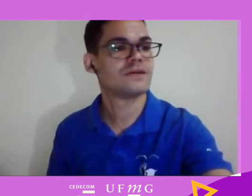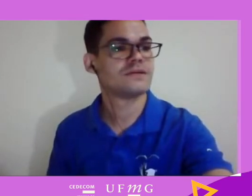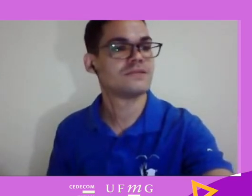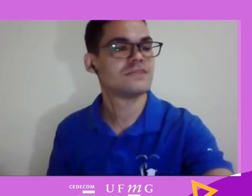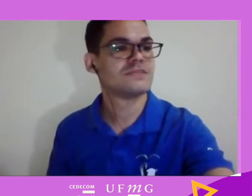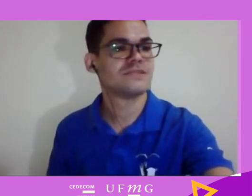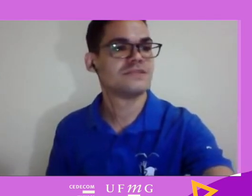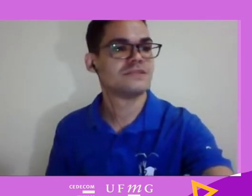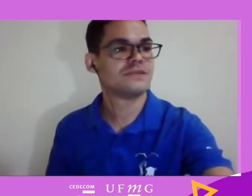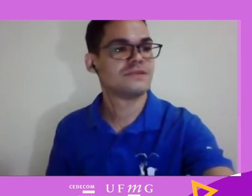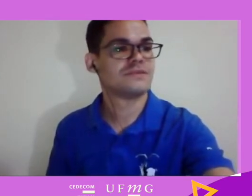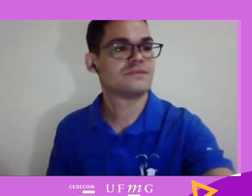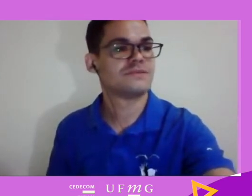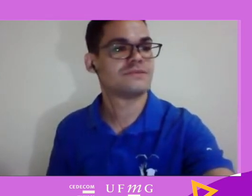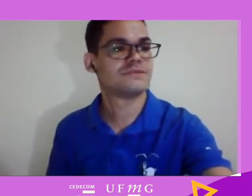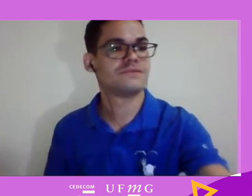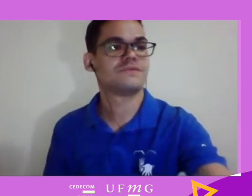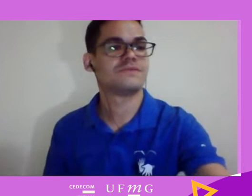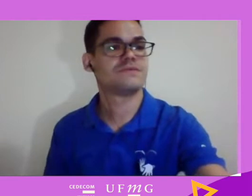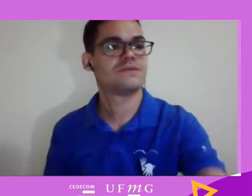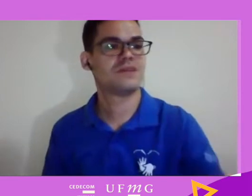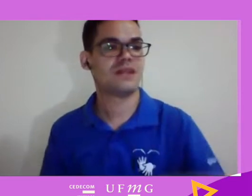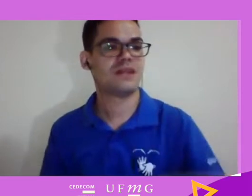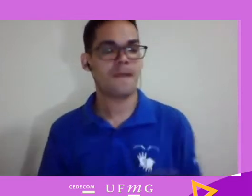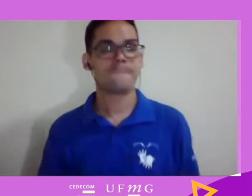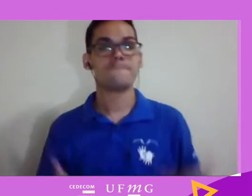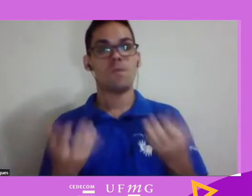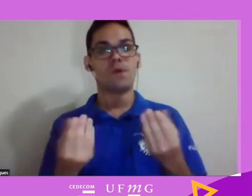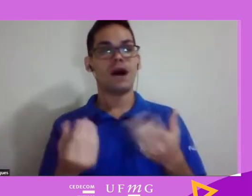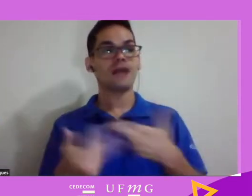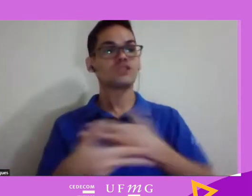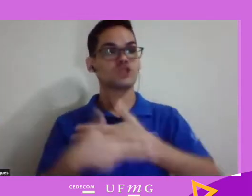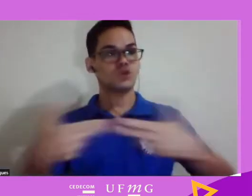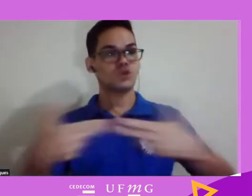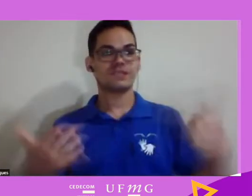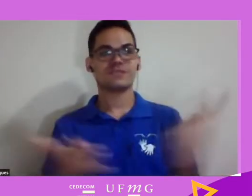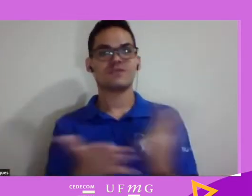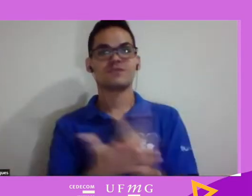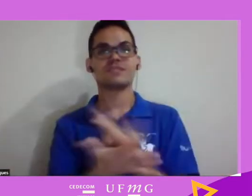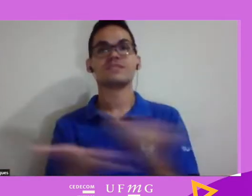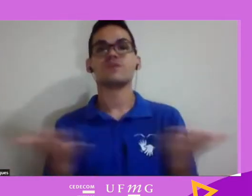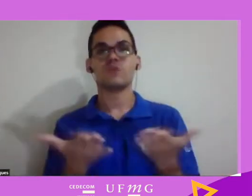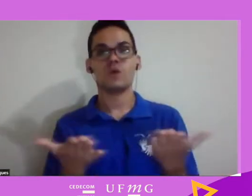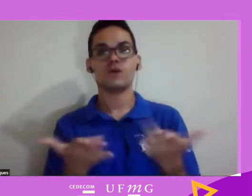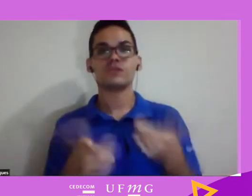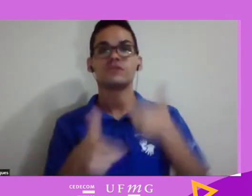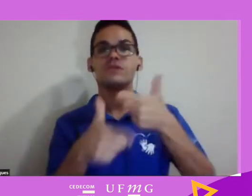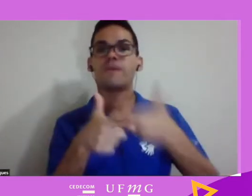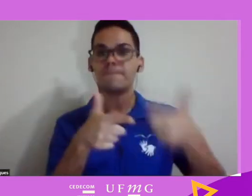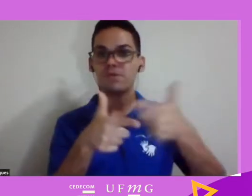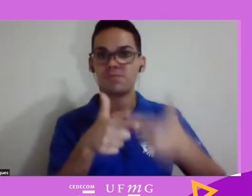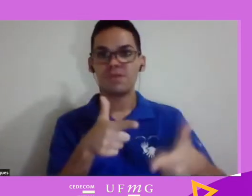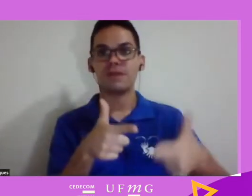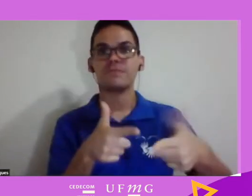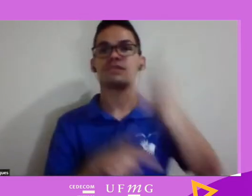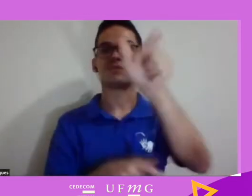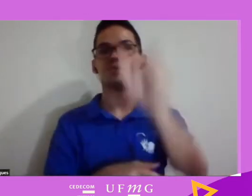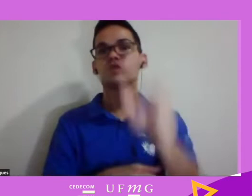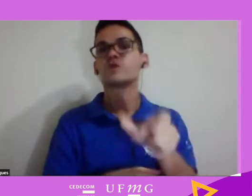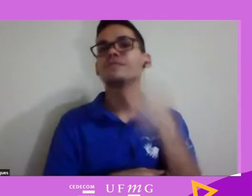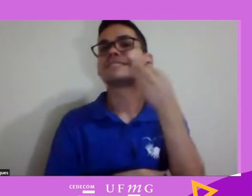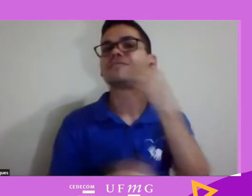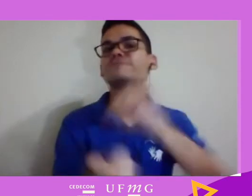está acontecendo porque nós estamos distanciados socialmente, né? Então as pessoas acabam encontrando outras maneiras de se manifestar e se